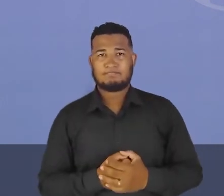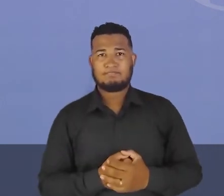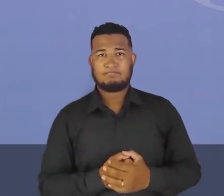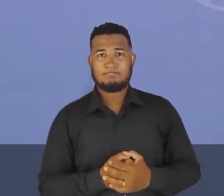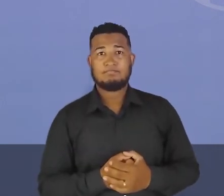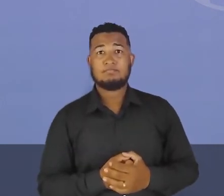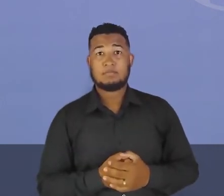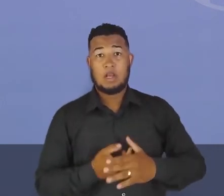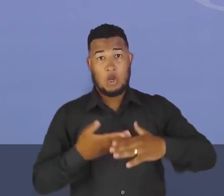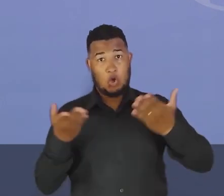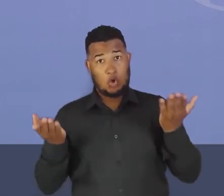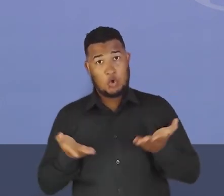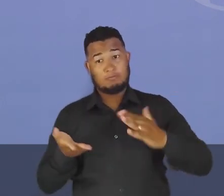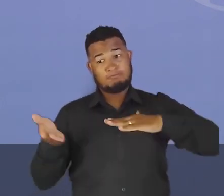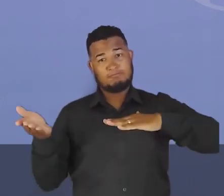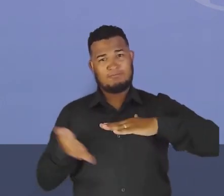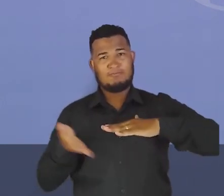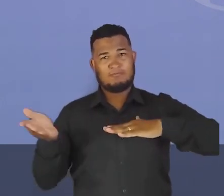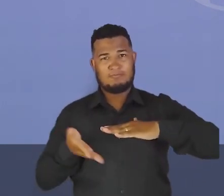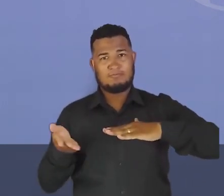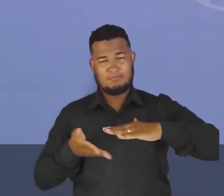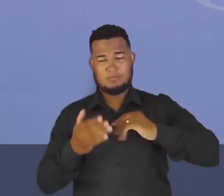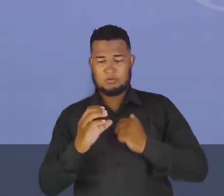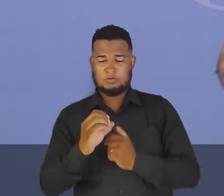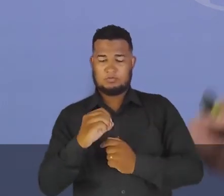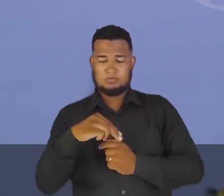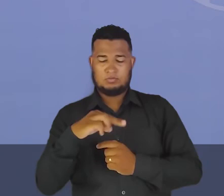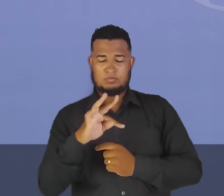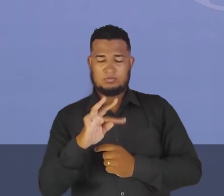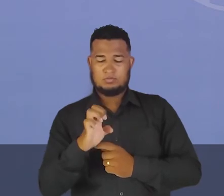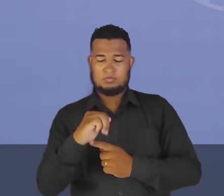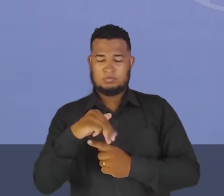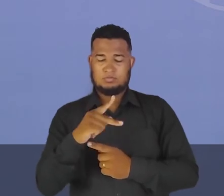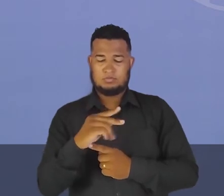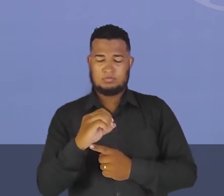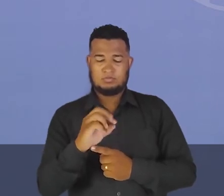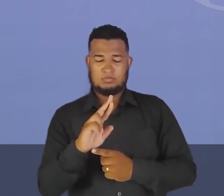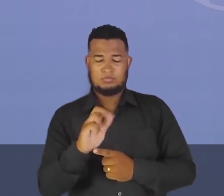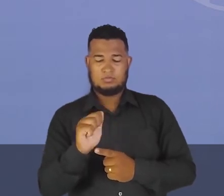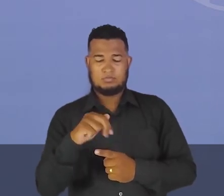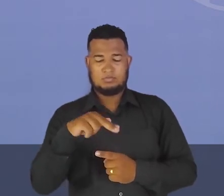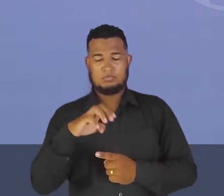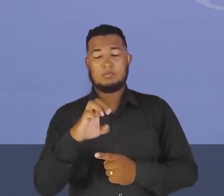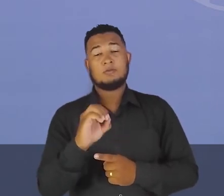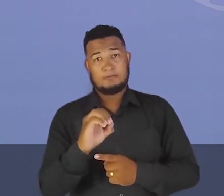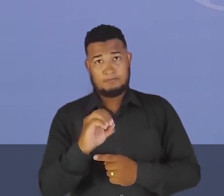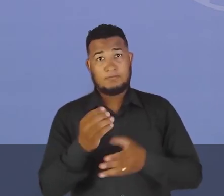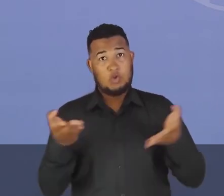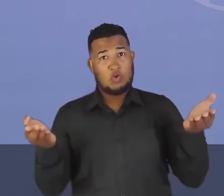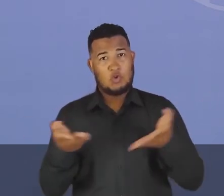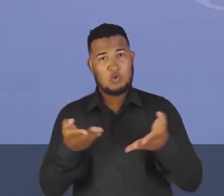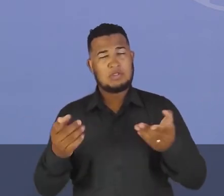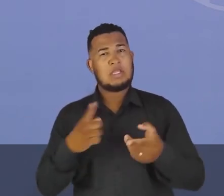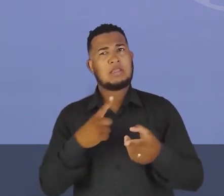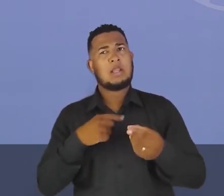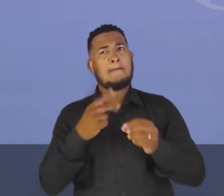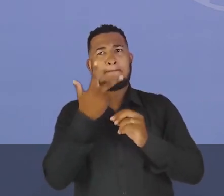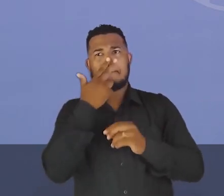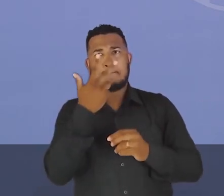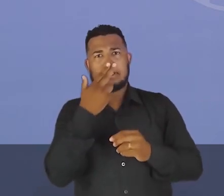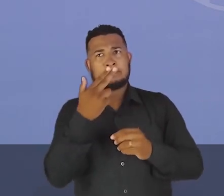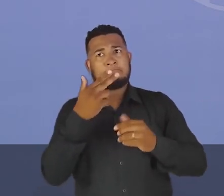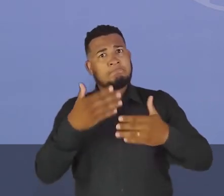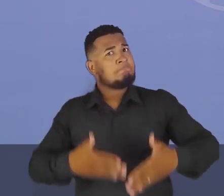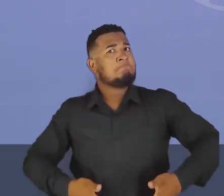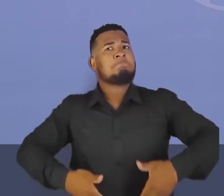Na contemporaneidade, pessoal, então falando agora do momento que nós estamos vivendo, nós temos aí uma melhoria